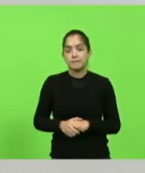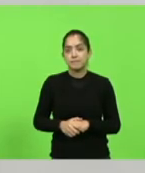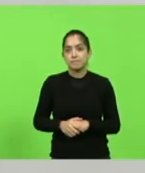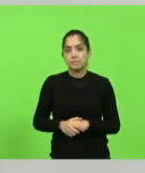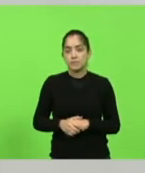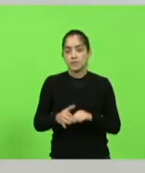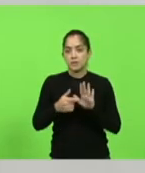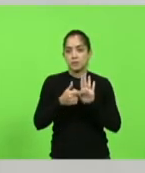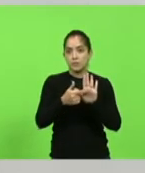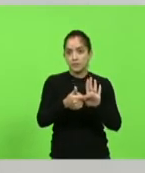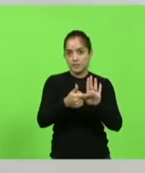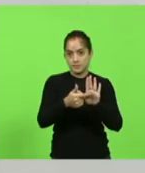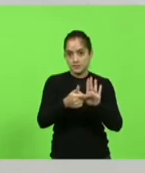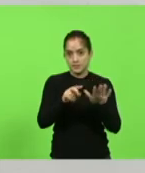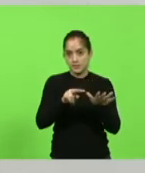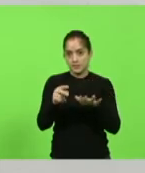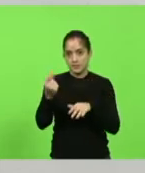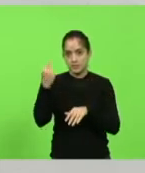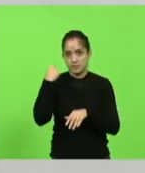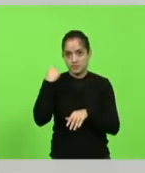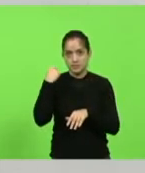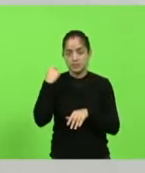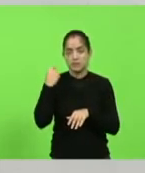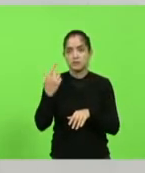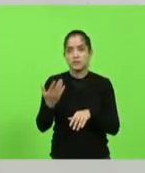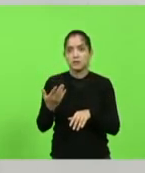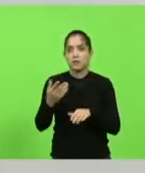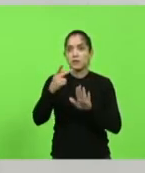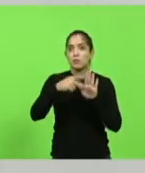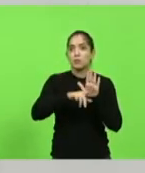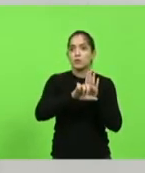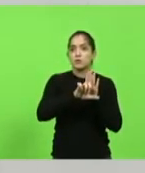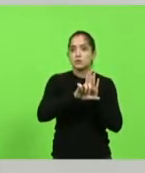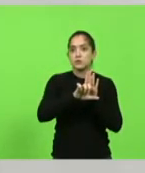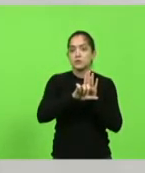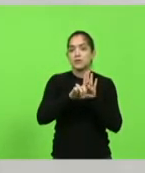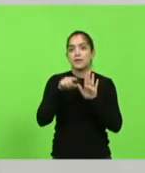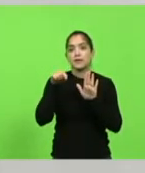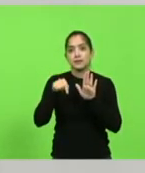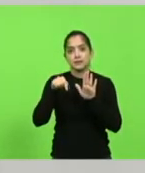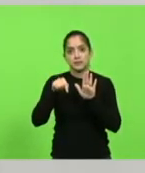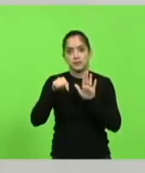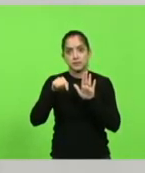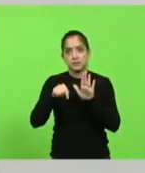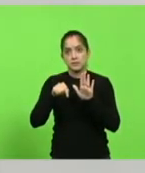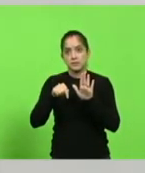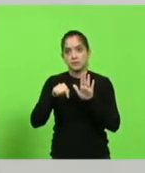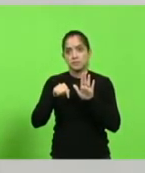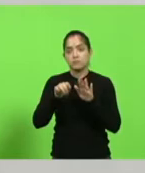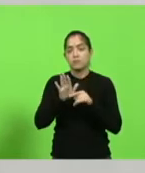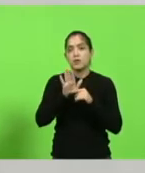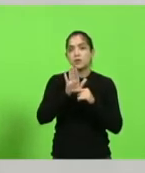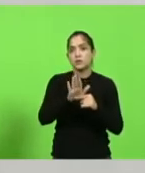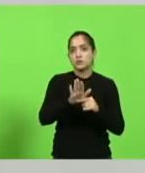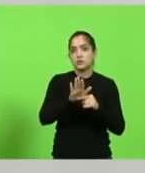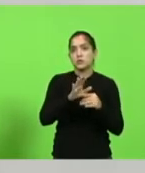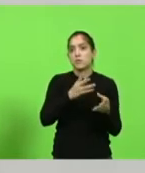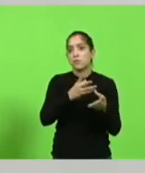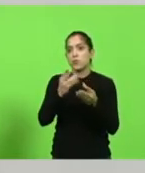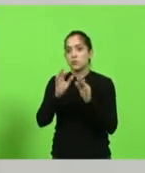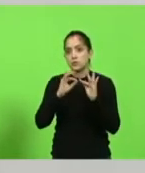Apresentei na semana passada um projeto de lei nesta casa em benefício de muitas